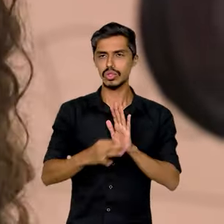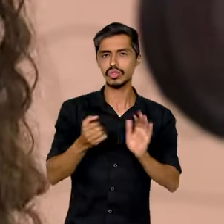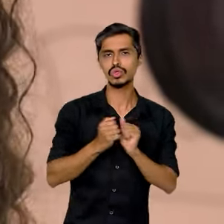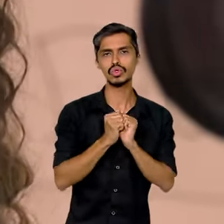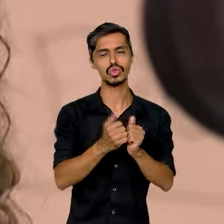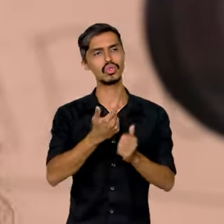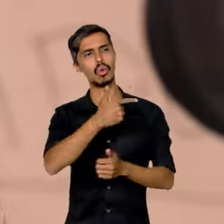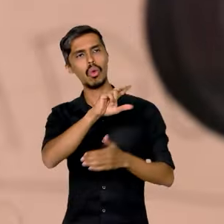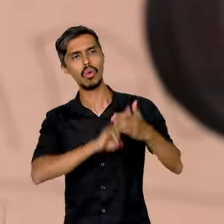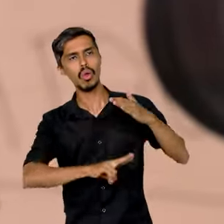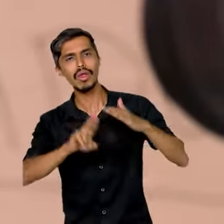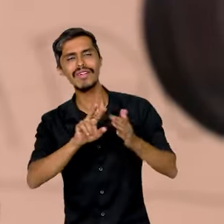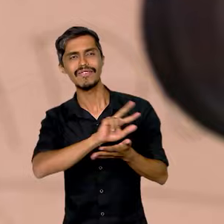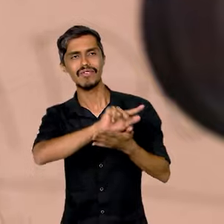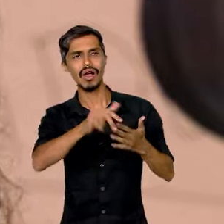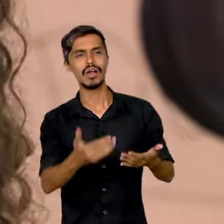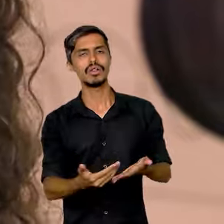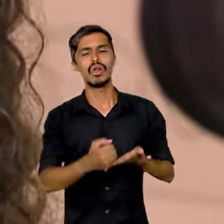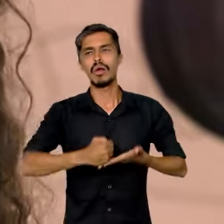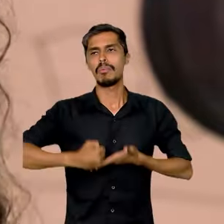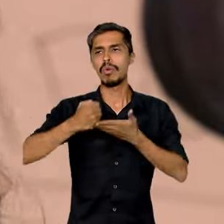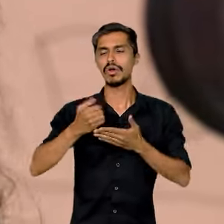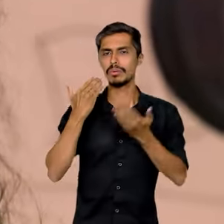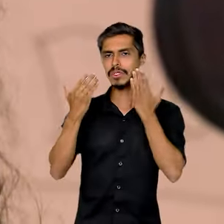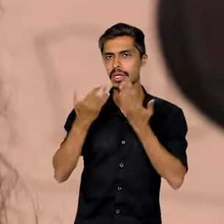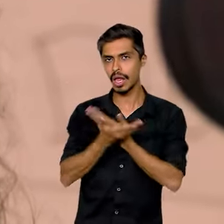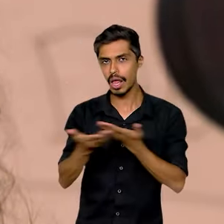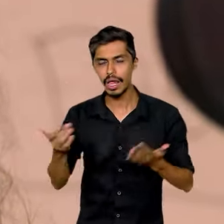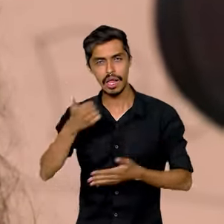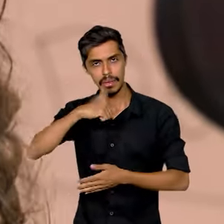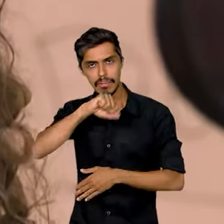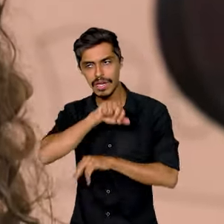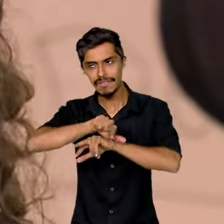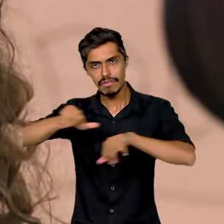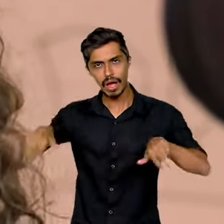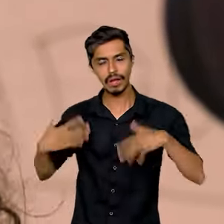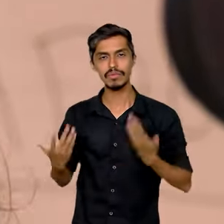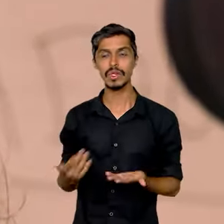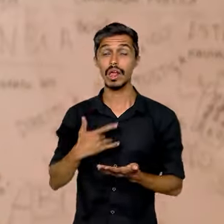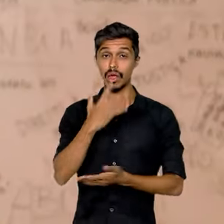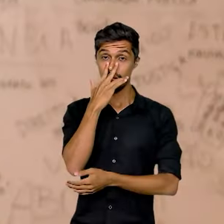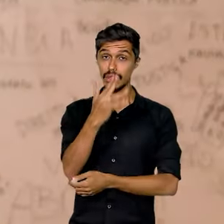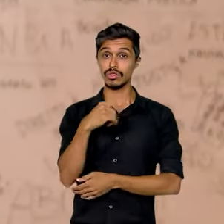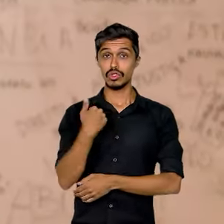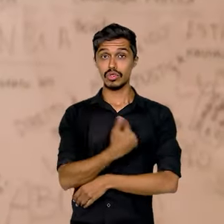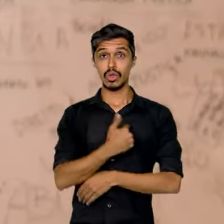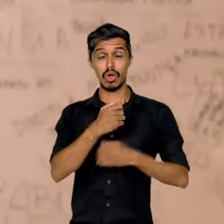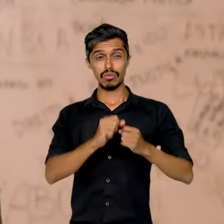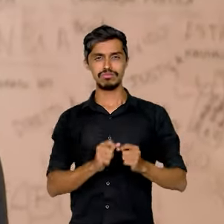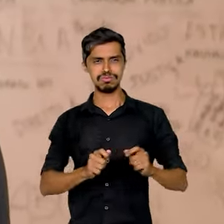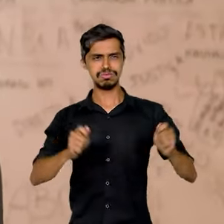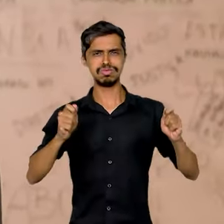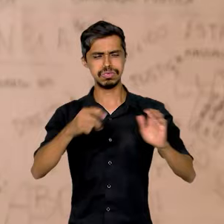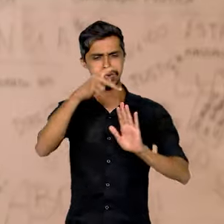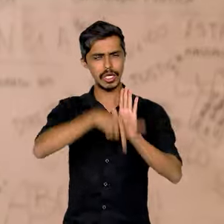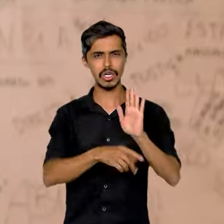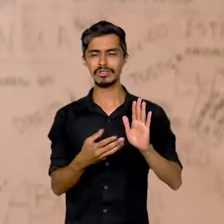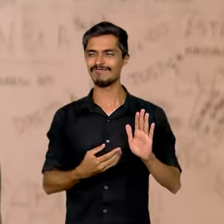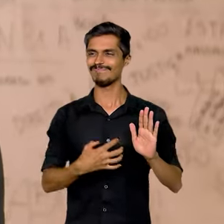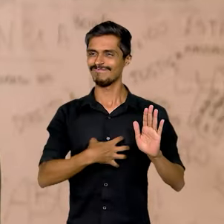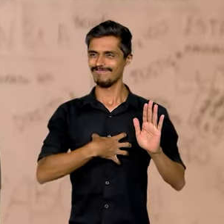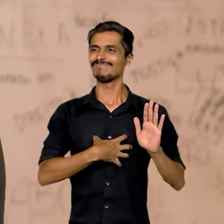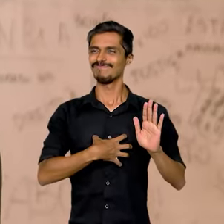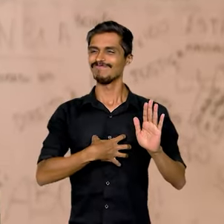outras universidades, o apoio psicossocial para essas mães. Então, assim, acho que foi um dos lançamentos dos programas que mais me deixou,